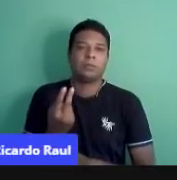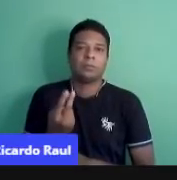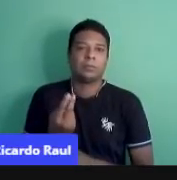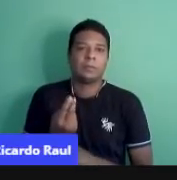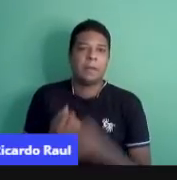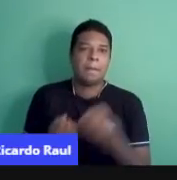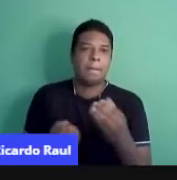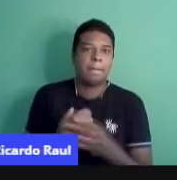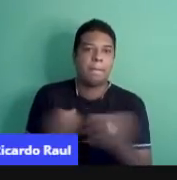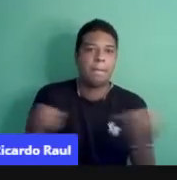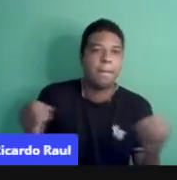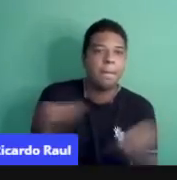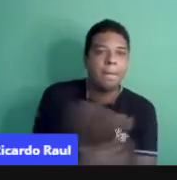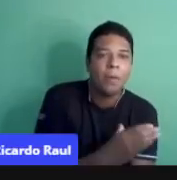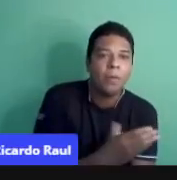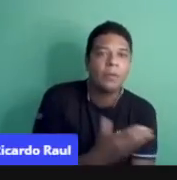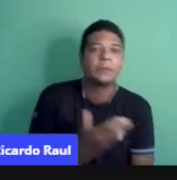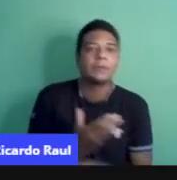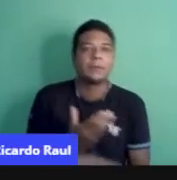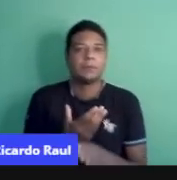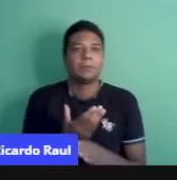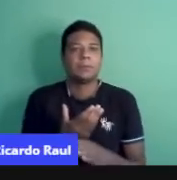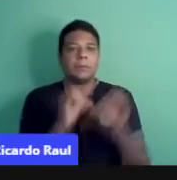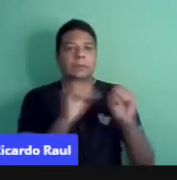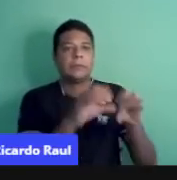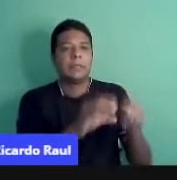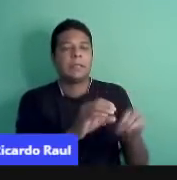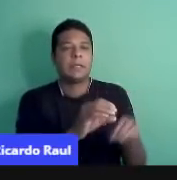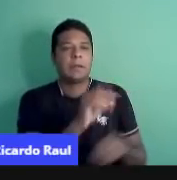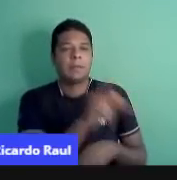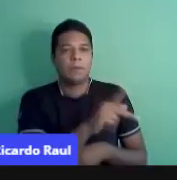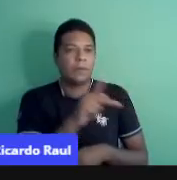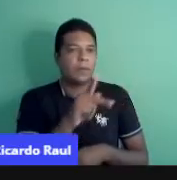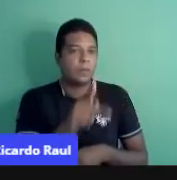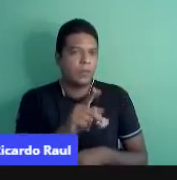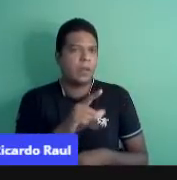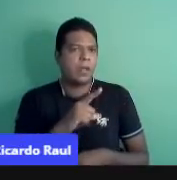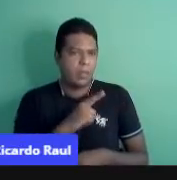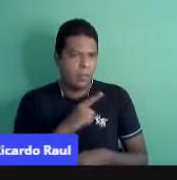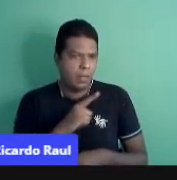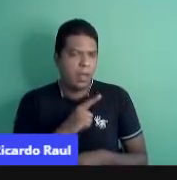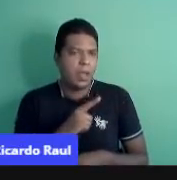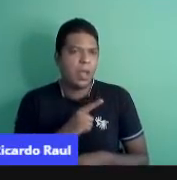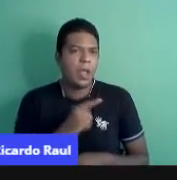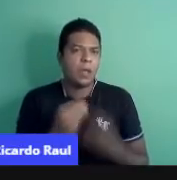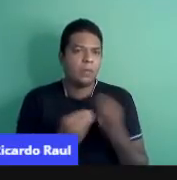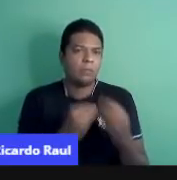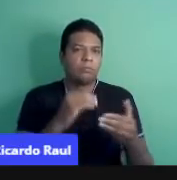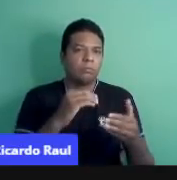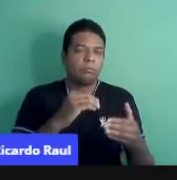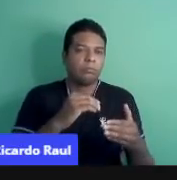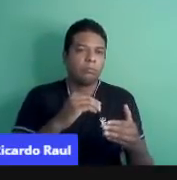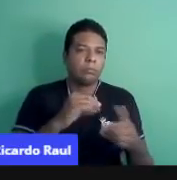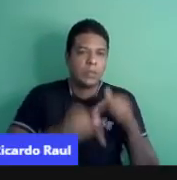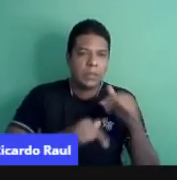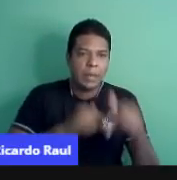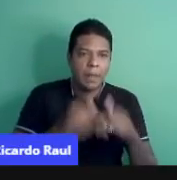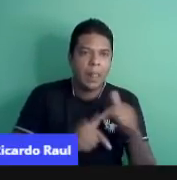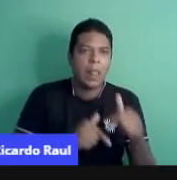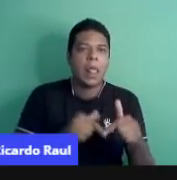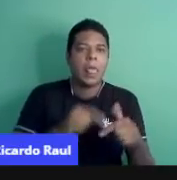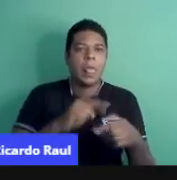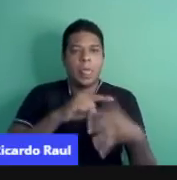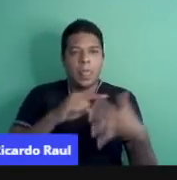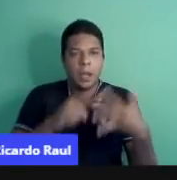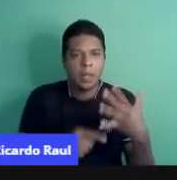pronta para cada professor. Cada professor tem a sua forma de trabalhar. Cada linguagem